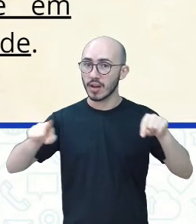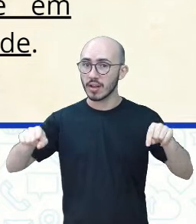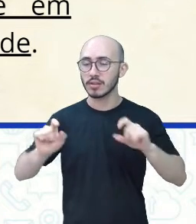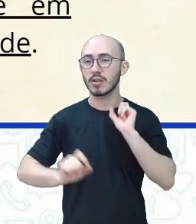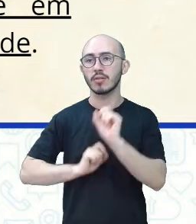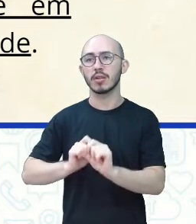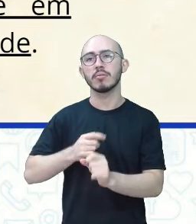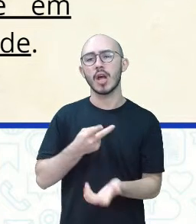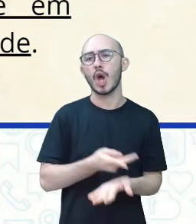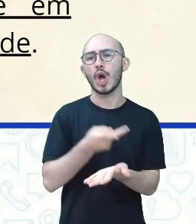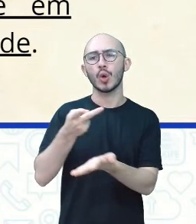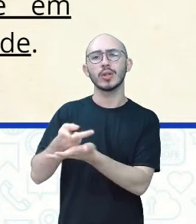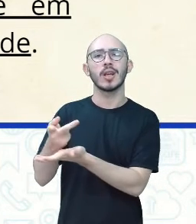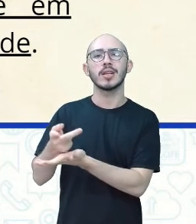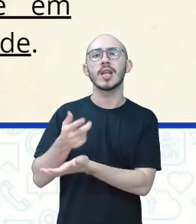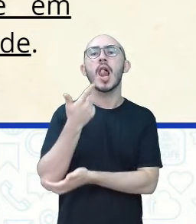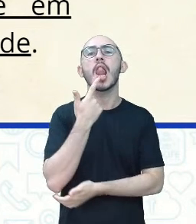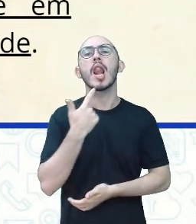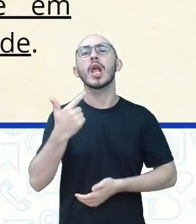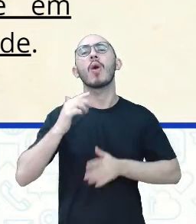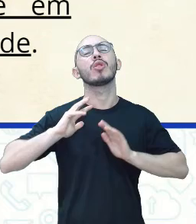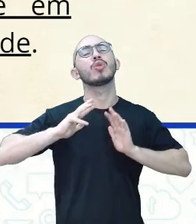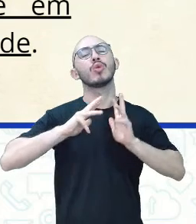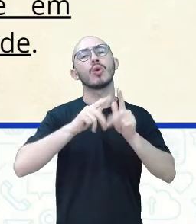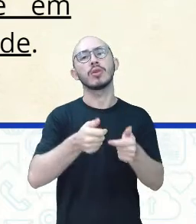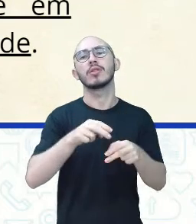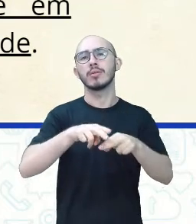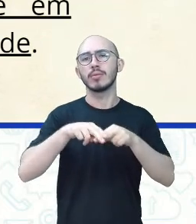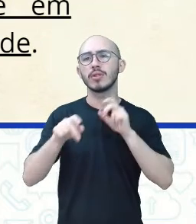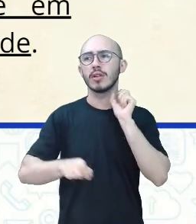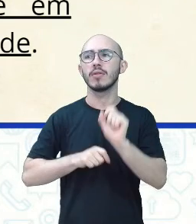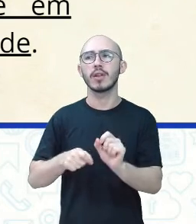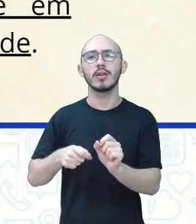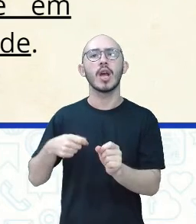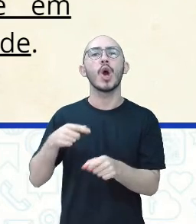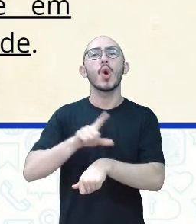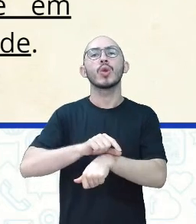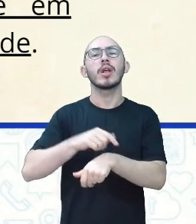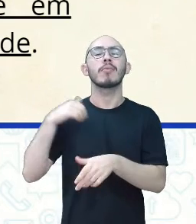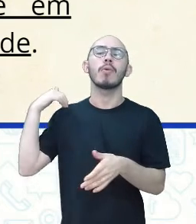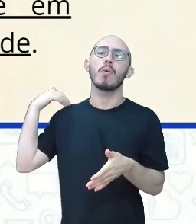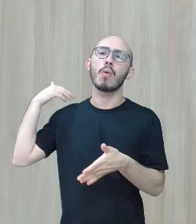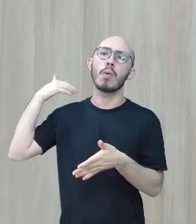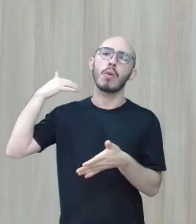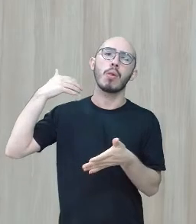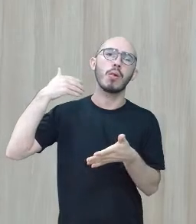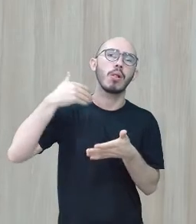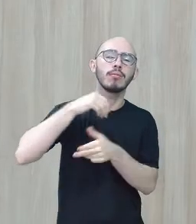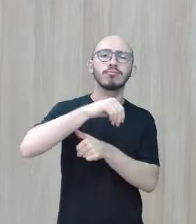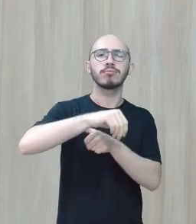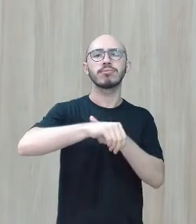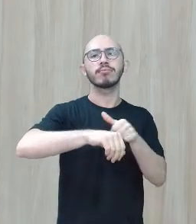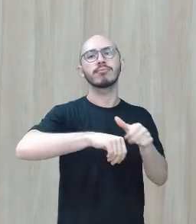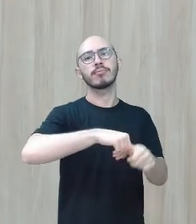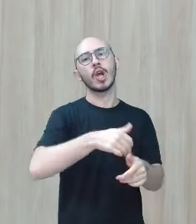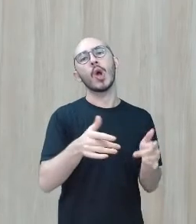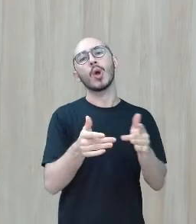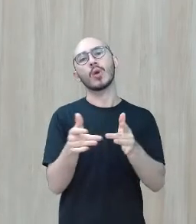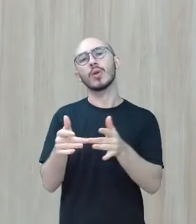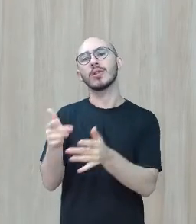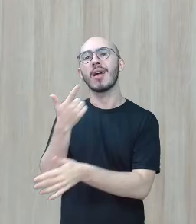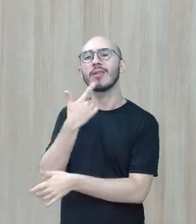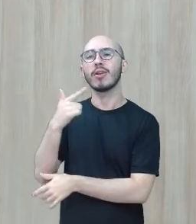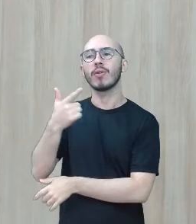ocorre em todas as línguas, porque estas sofrem mudanças conforme o tempo passa e em razão do contato com outras línguas. É